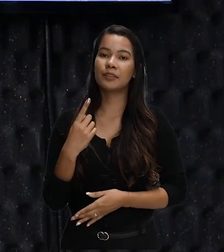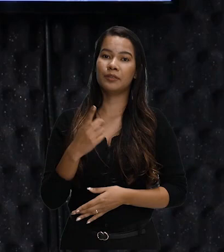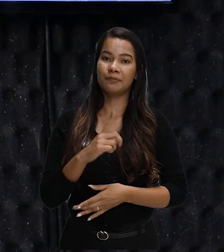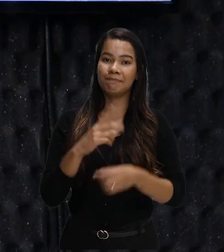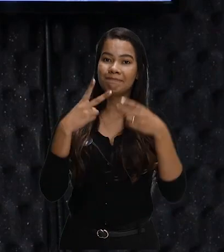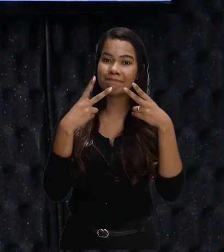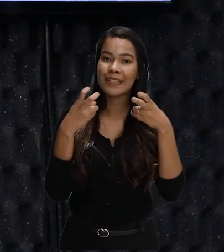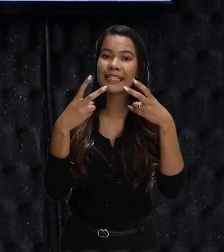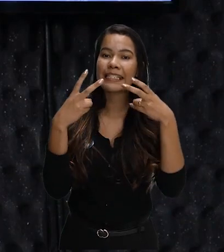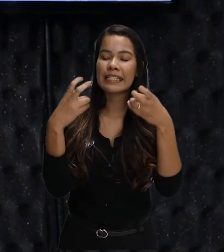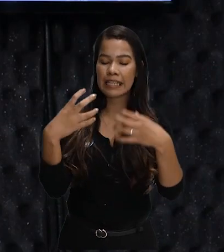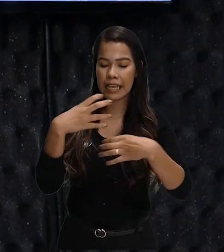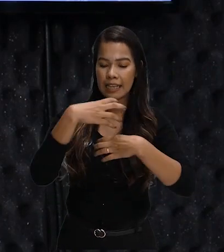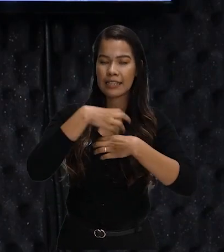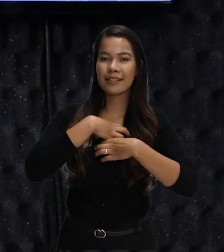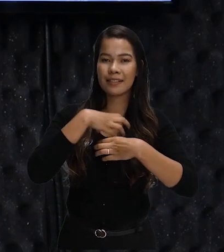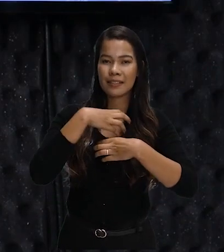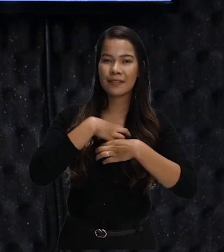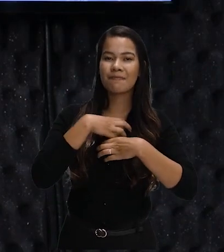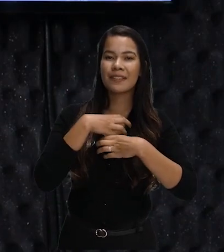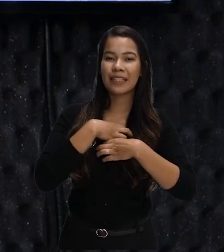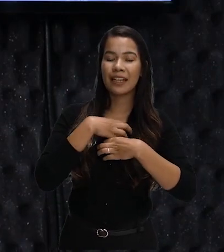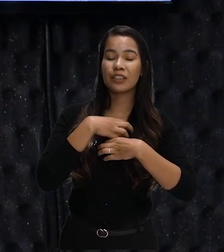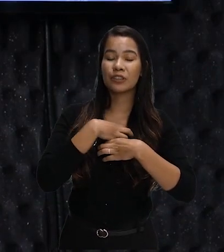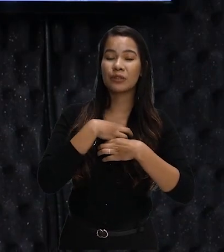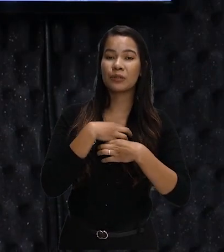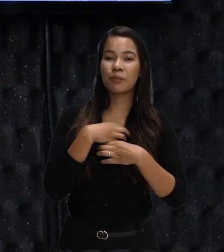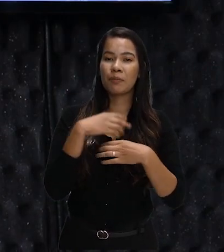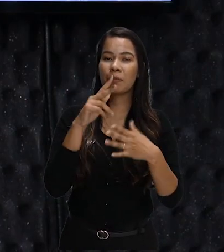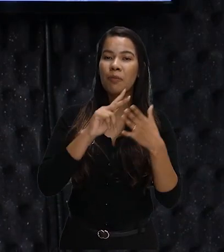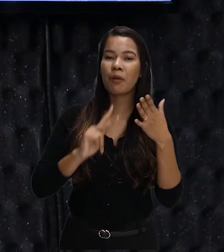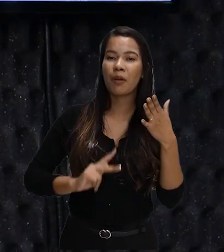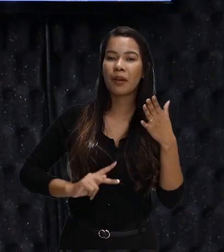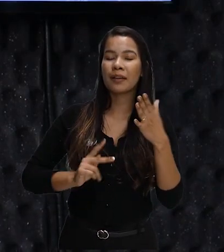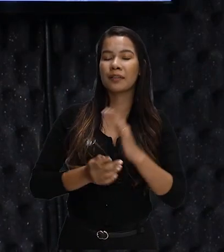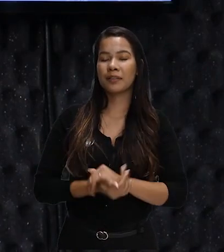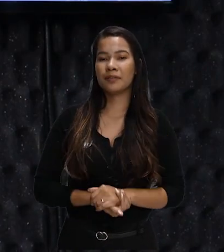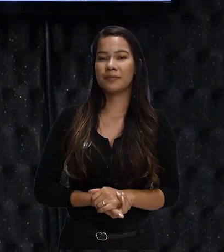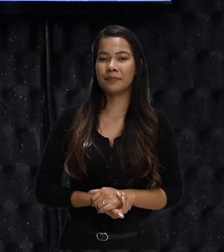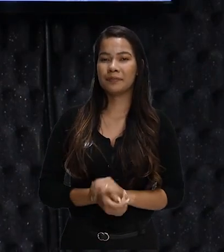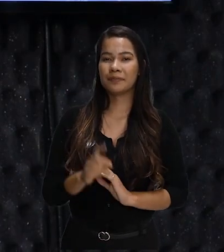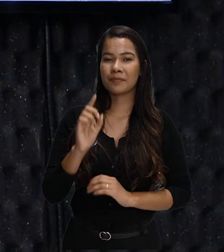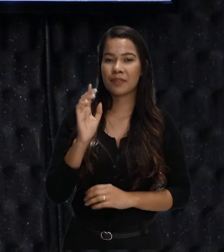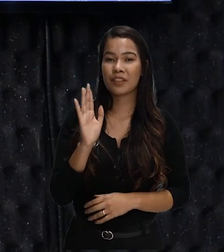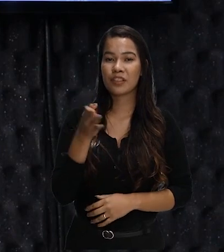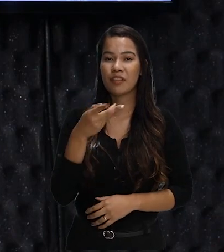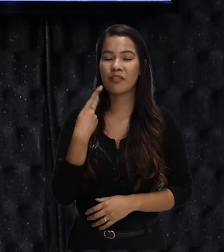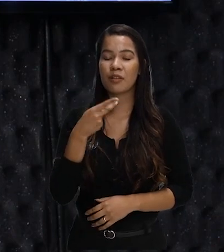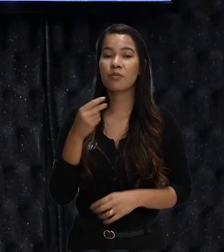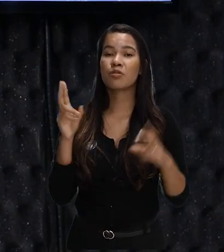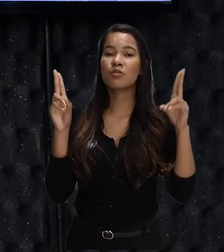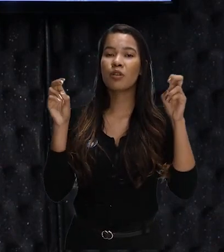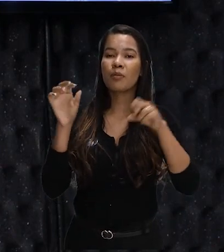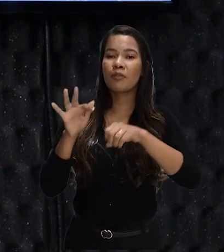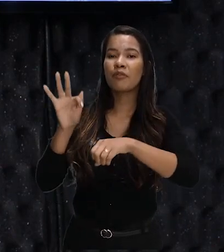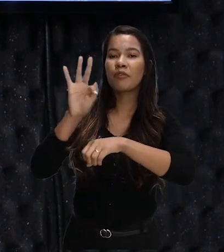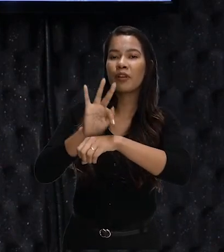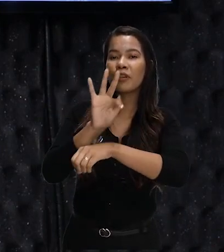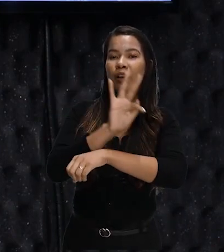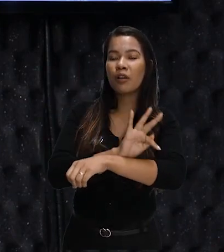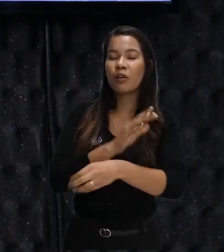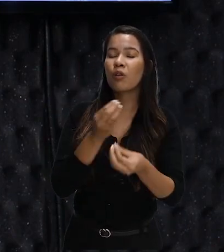Perceber a sensibilidade do poeta. Olha só, gente, nós falamos já de feudalismo. Falamos de